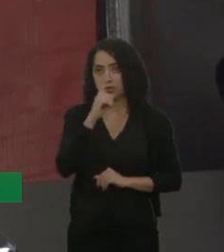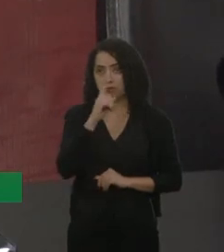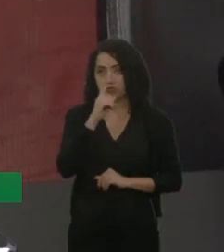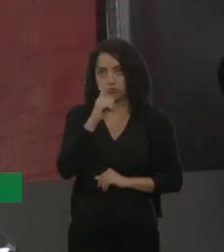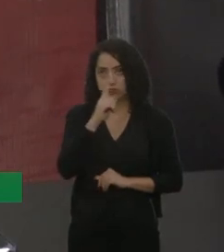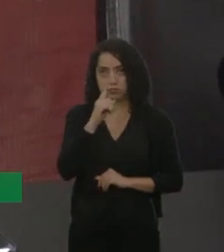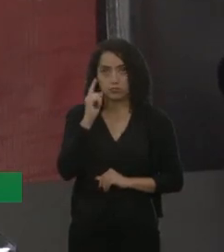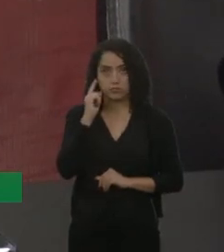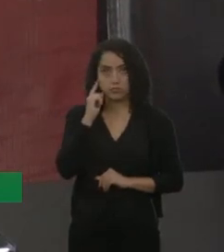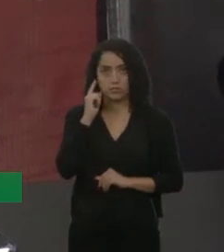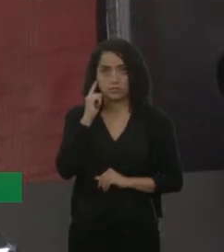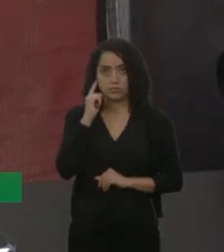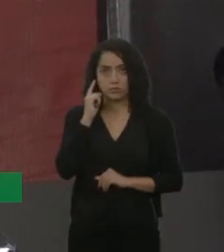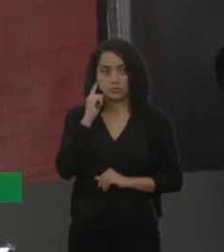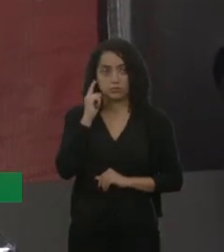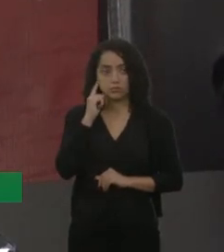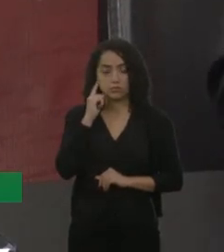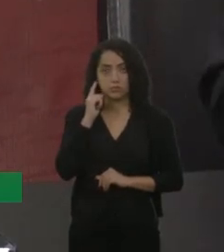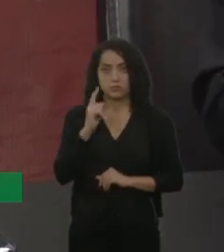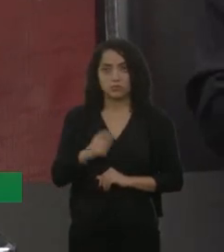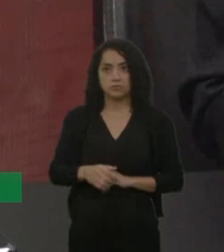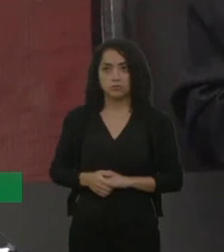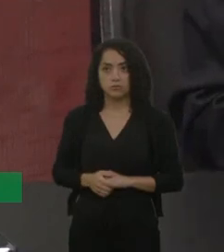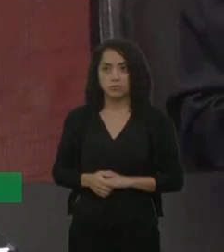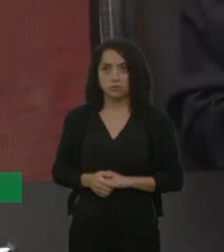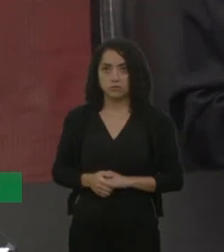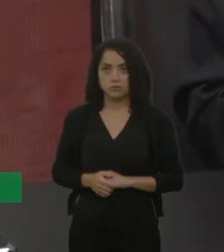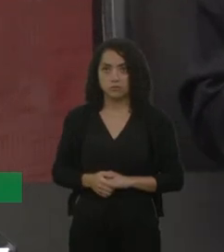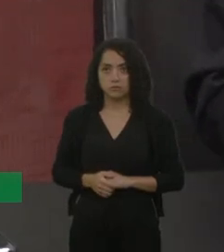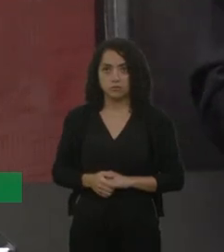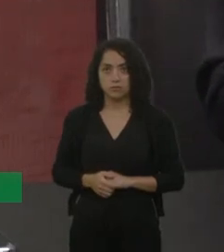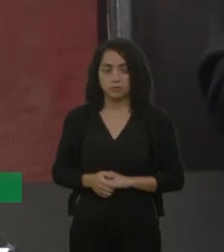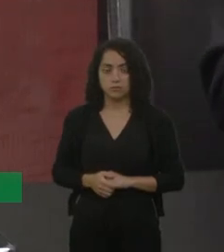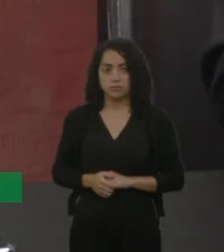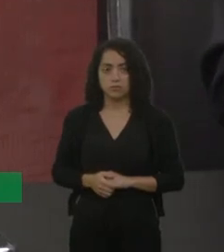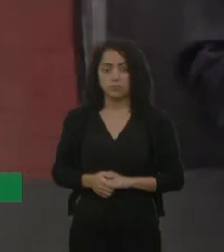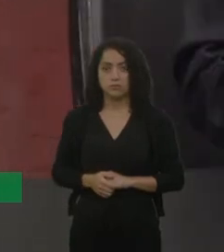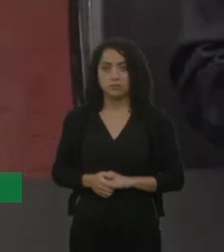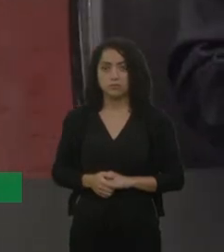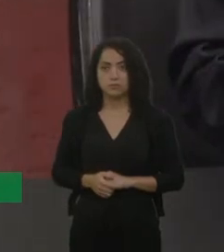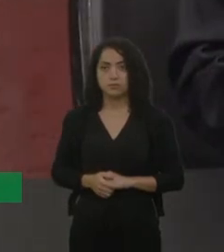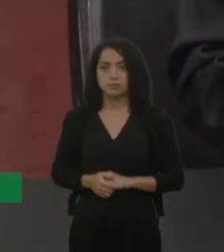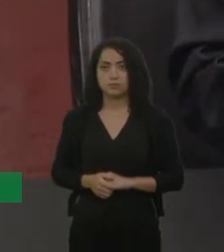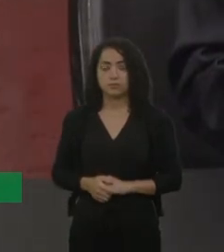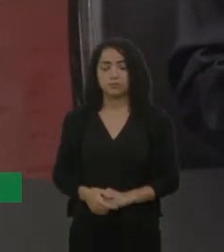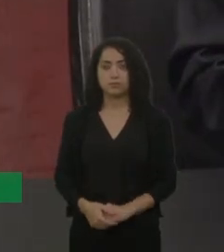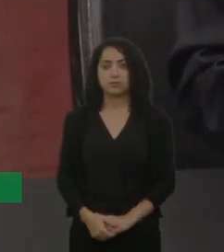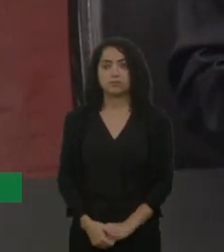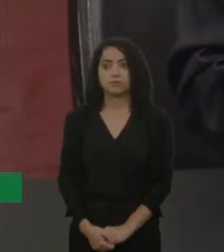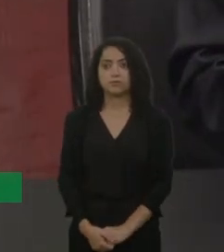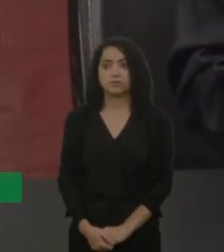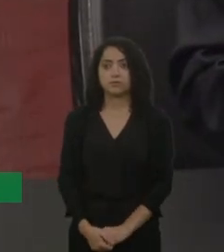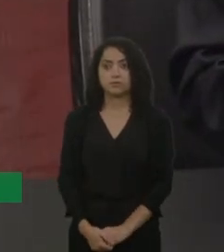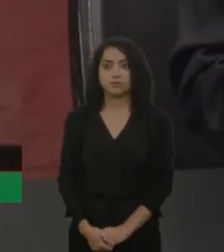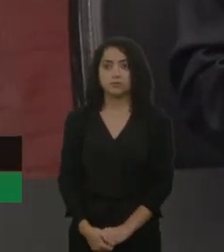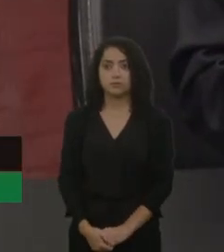dos medicamentos, é o que sempre vem em mente de todos nós. Ah, o medicamento é muito caro.